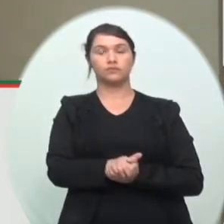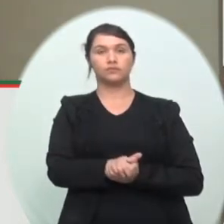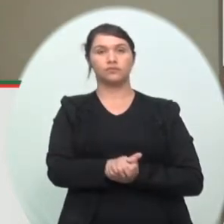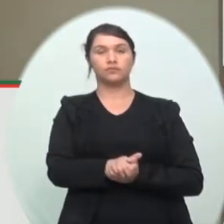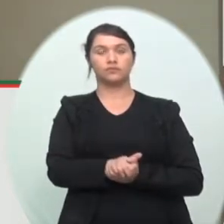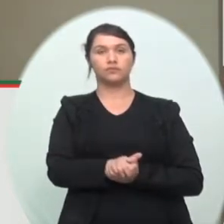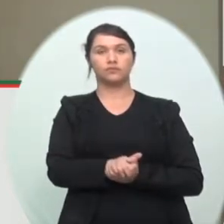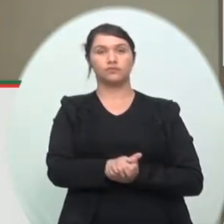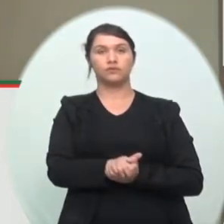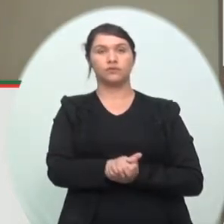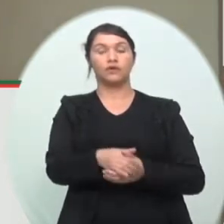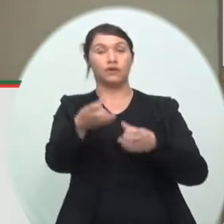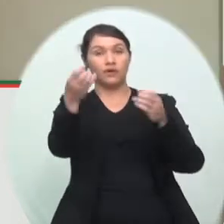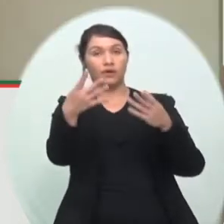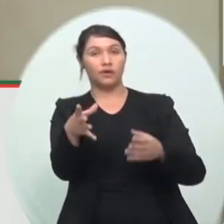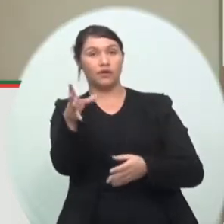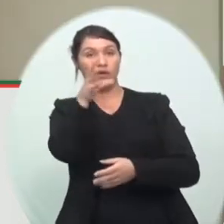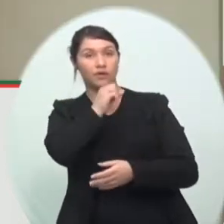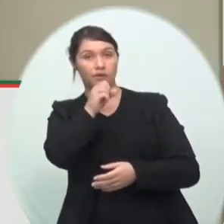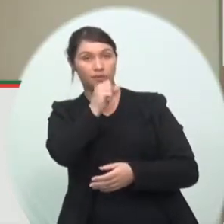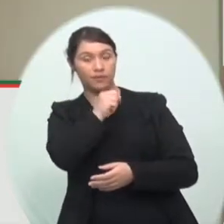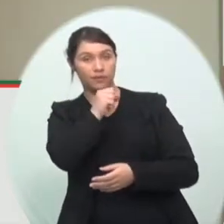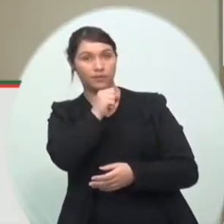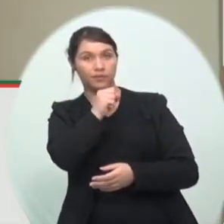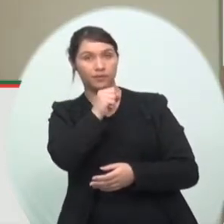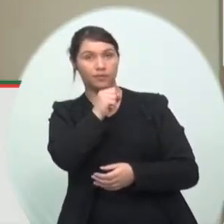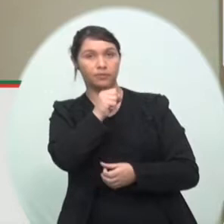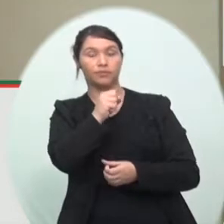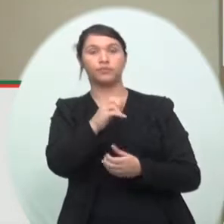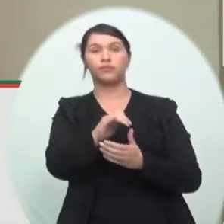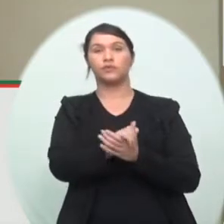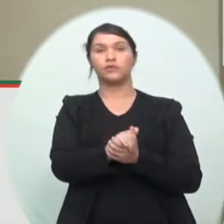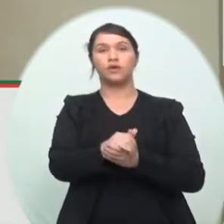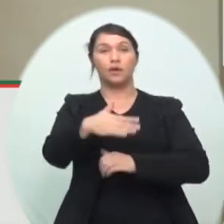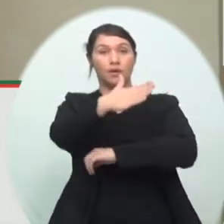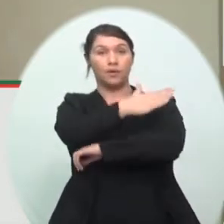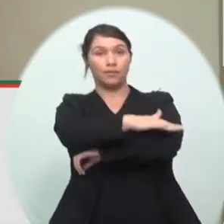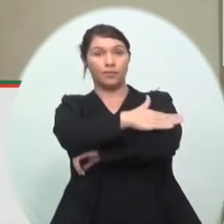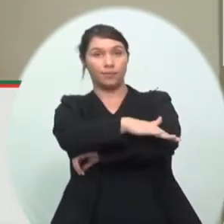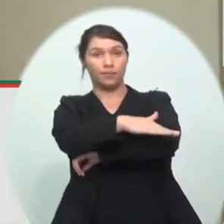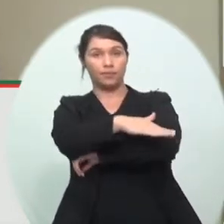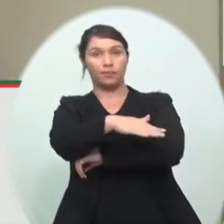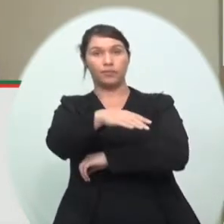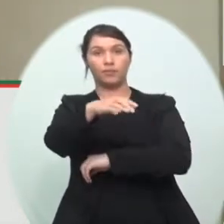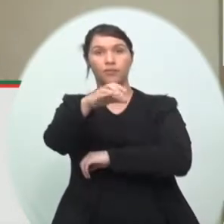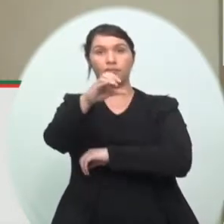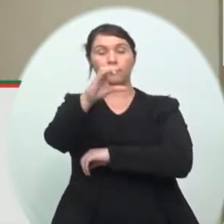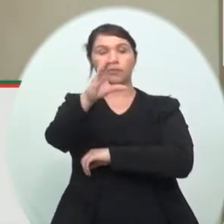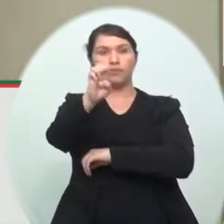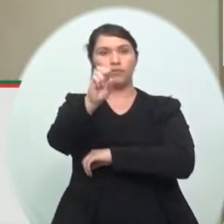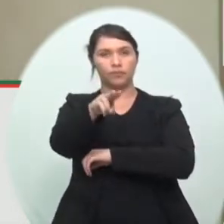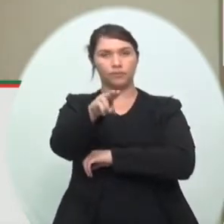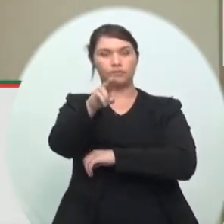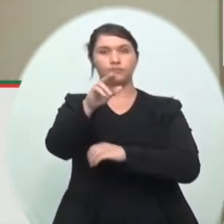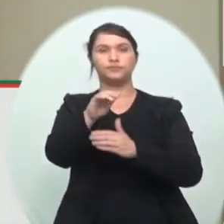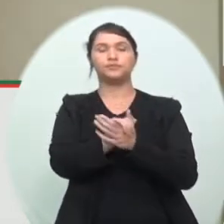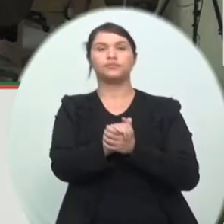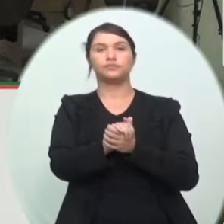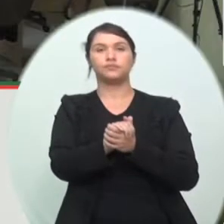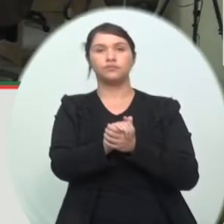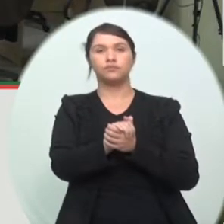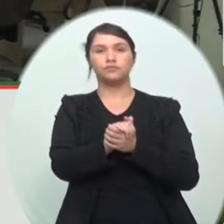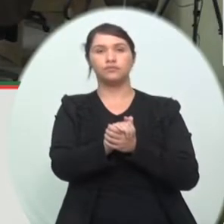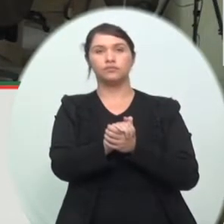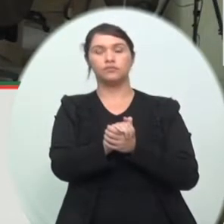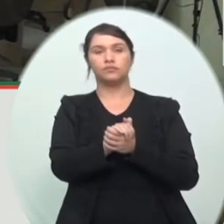aqui na cidade de Criciúma, lá no bairro Progresso, a Praça Céu, que é o Centro de Artes e Esportes Unificados. É mais